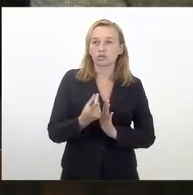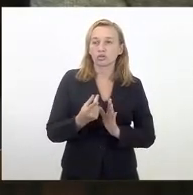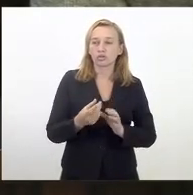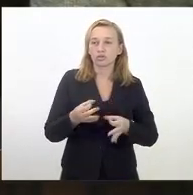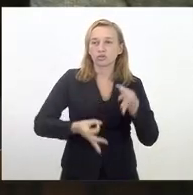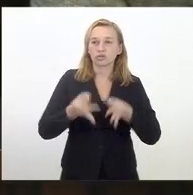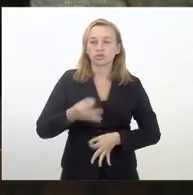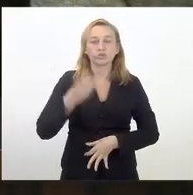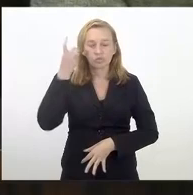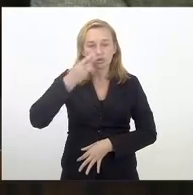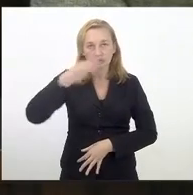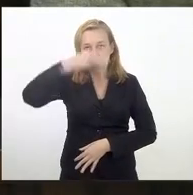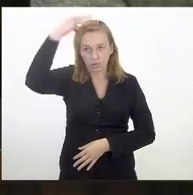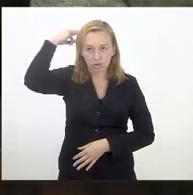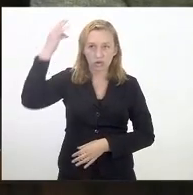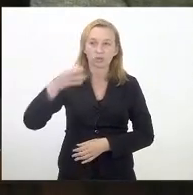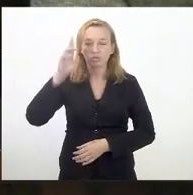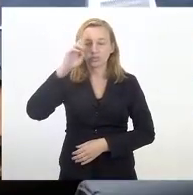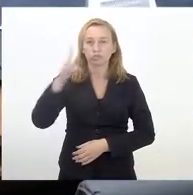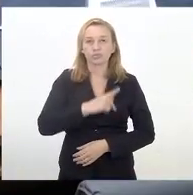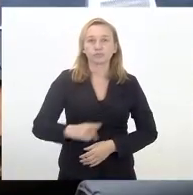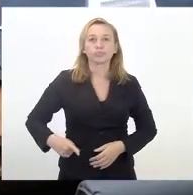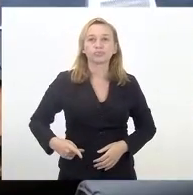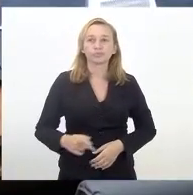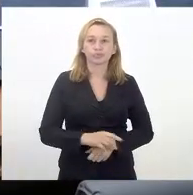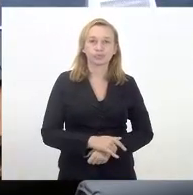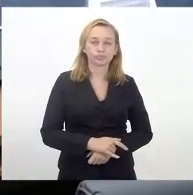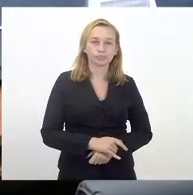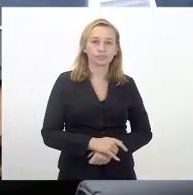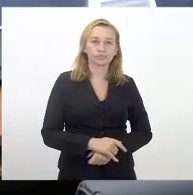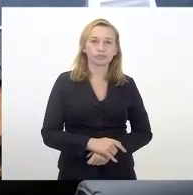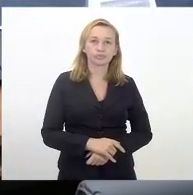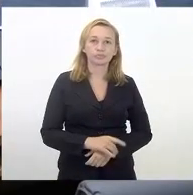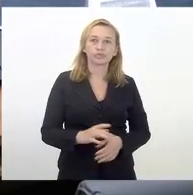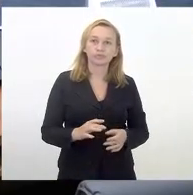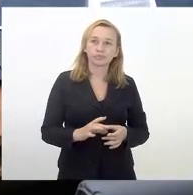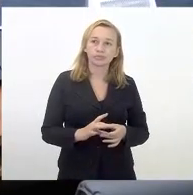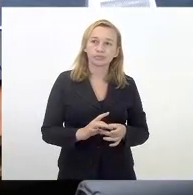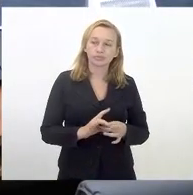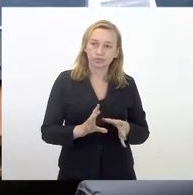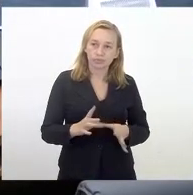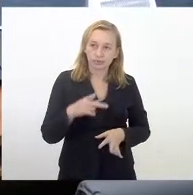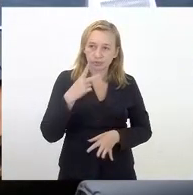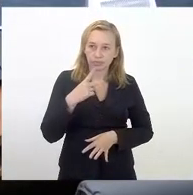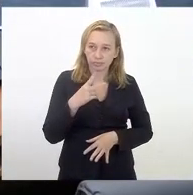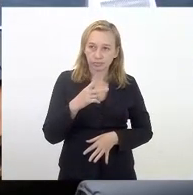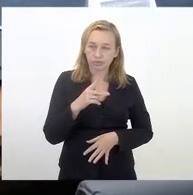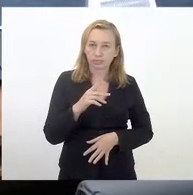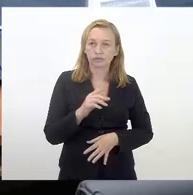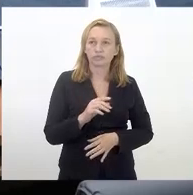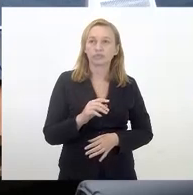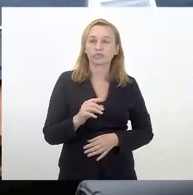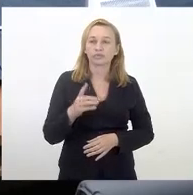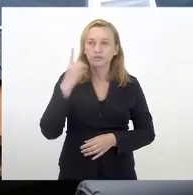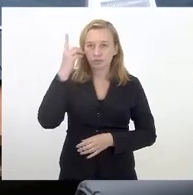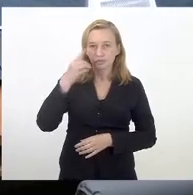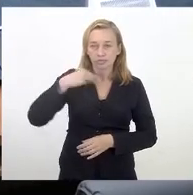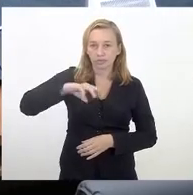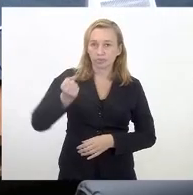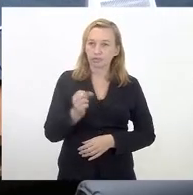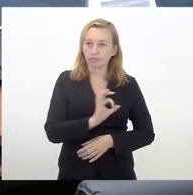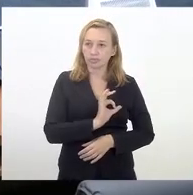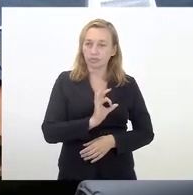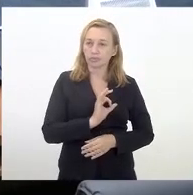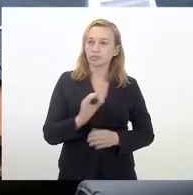Deputado Márcio Pacheco senhor presidente se me permite apenas uma fala deputada Martha Rocha já fez contato com a Casa Civil